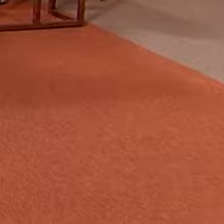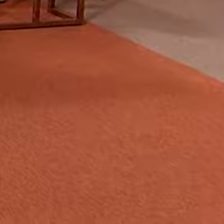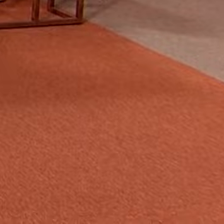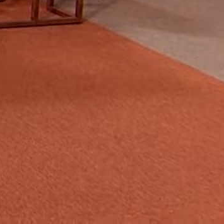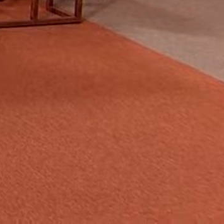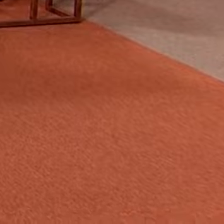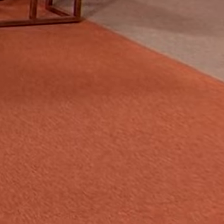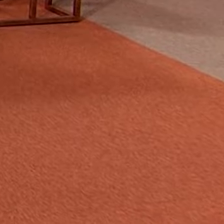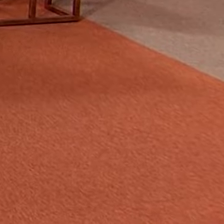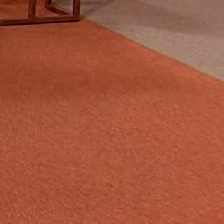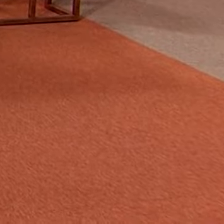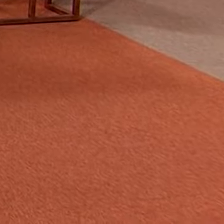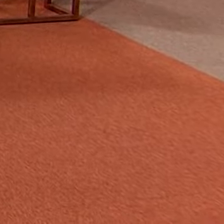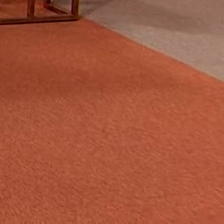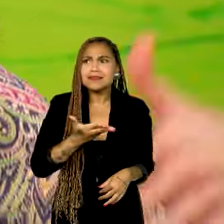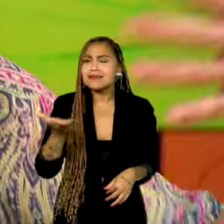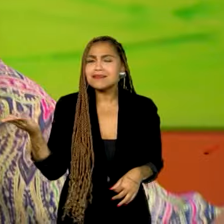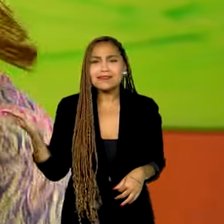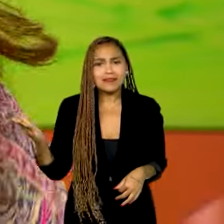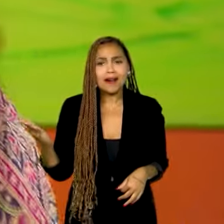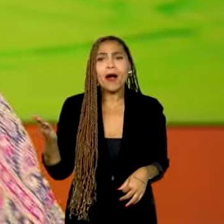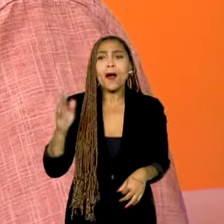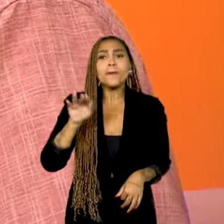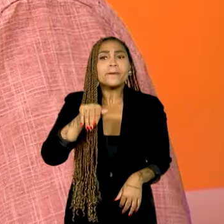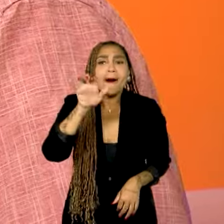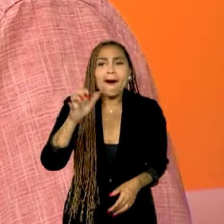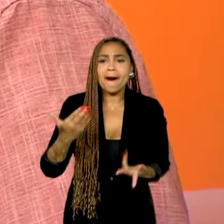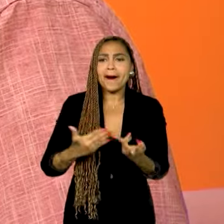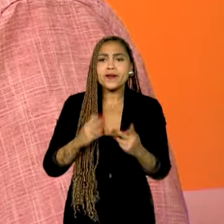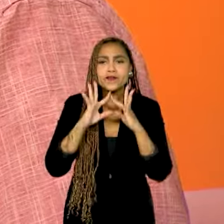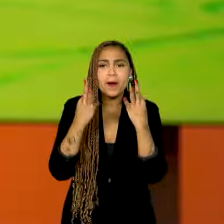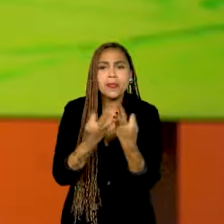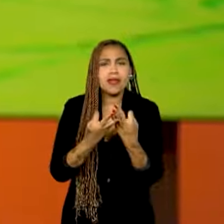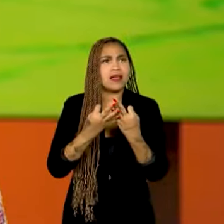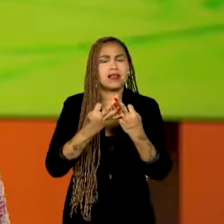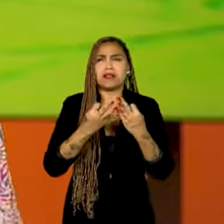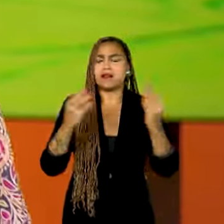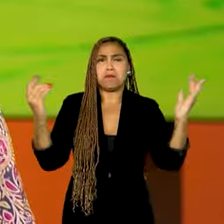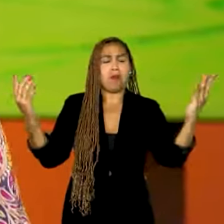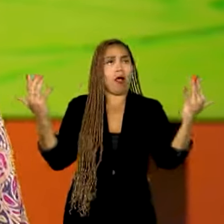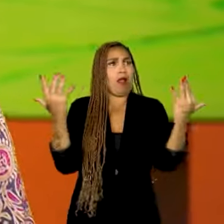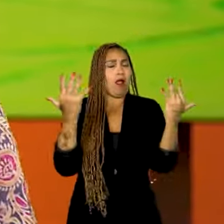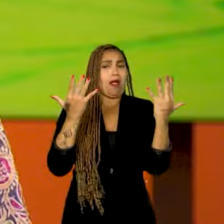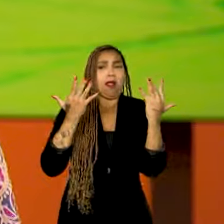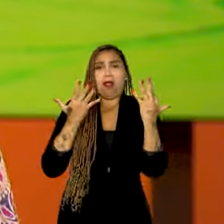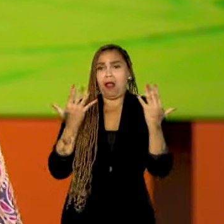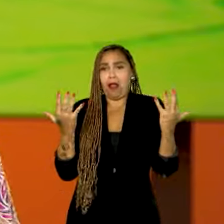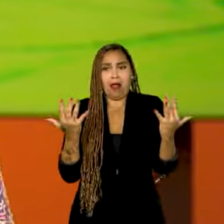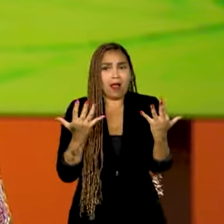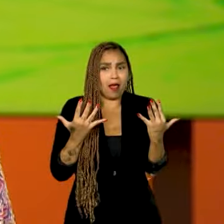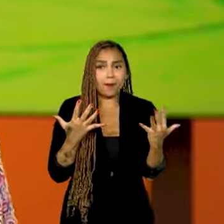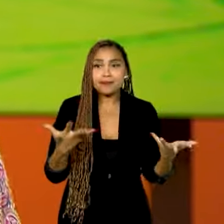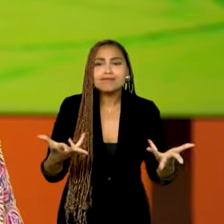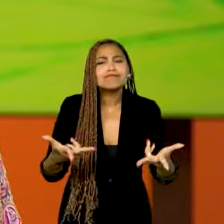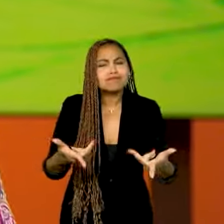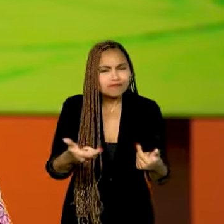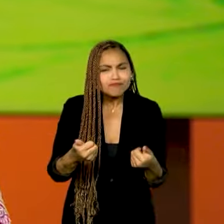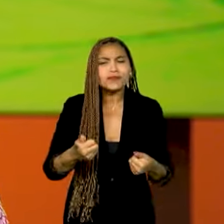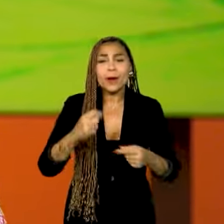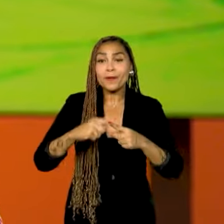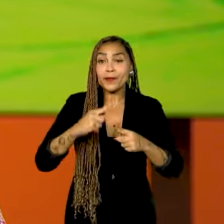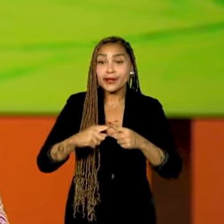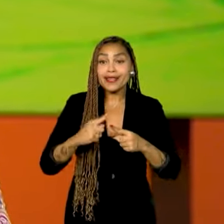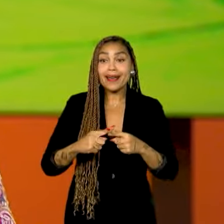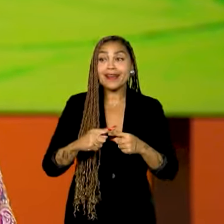né? Gente. E você lida com criança, você lida com mãe, você lida com aquele universo todo. E que, de fato, era muito maravilhoso, porque foi